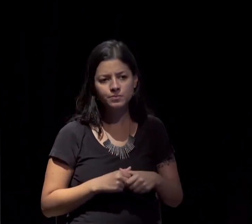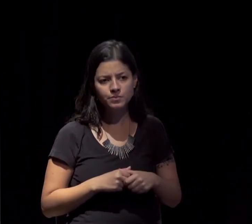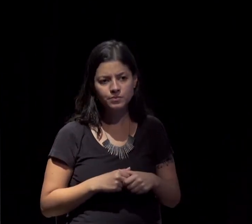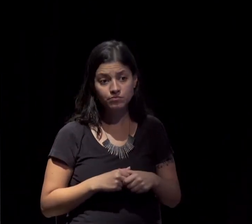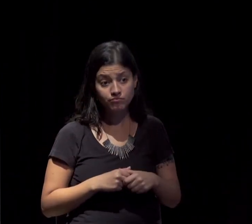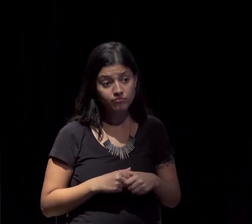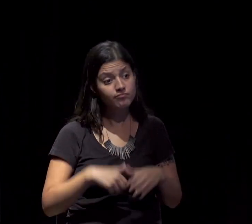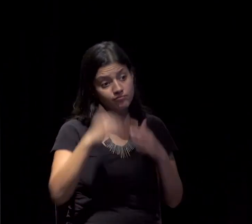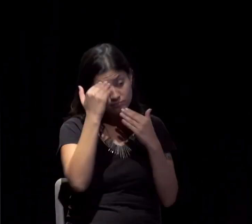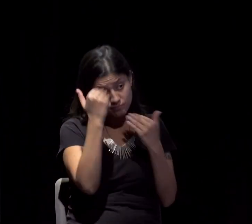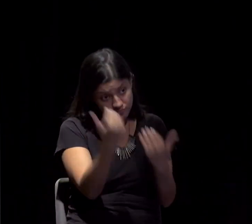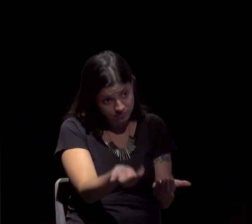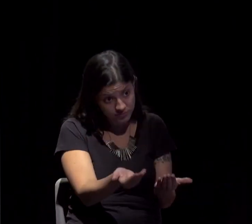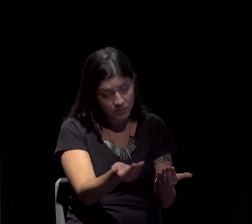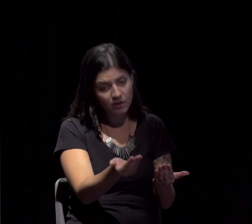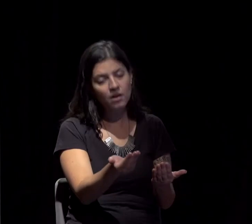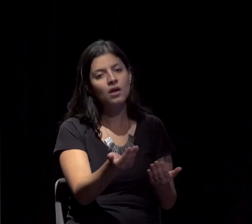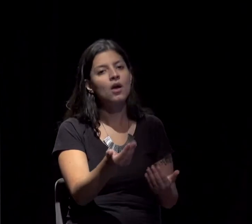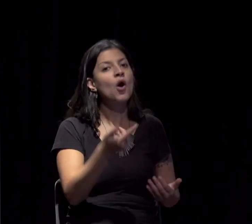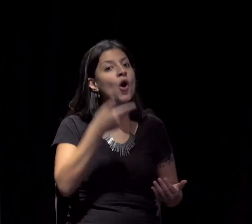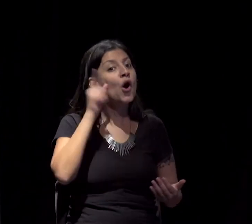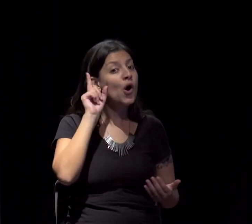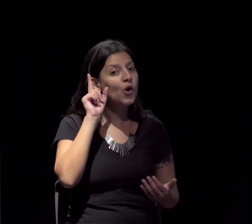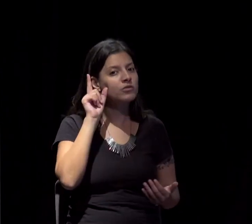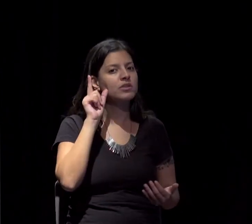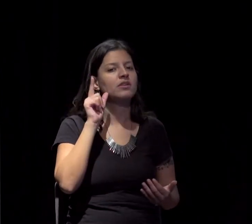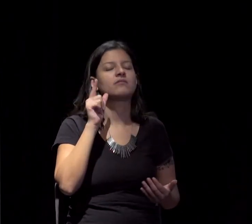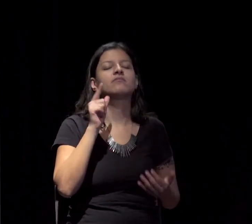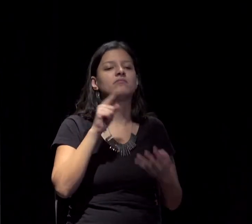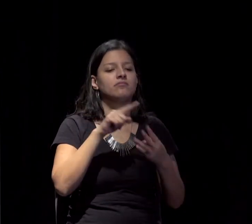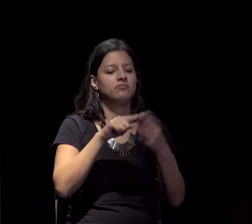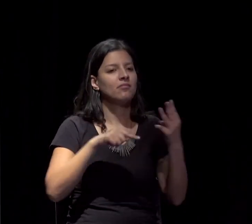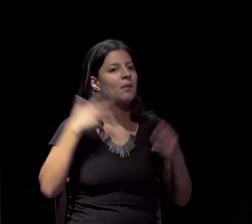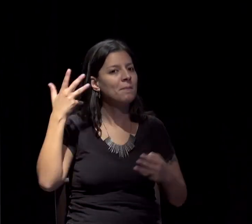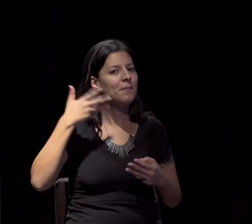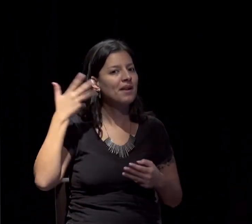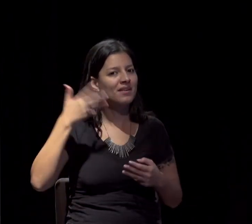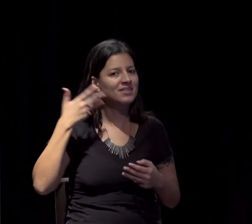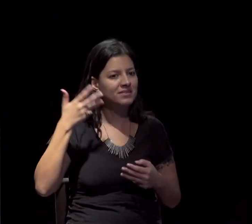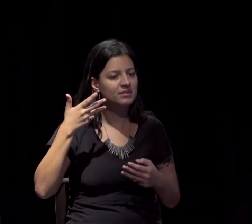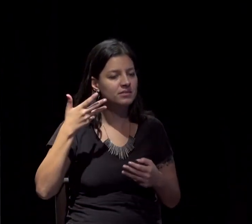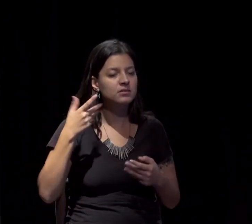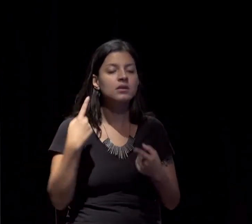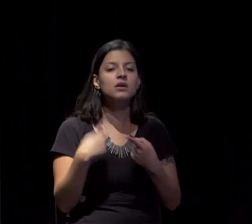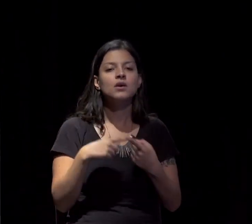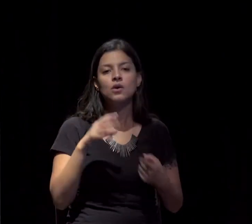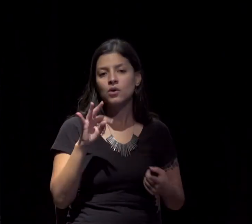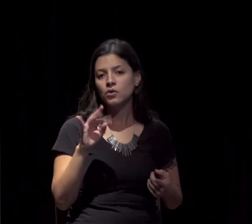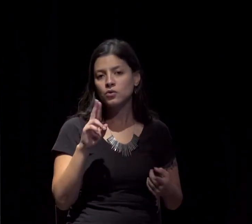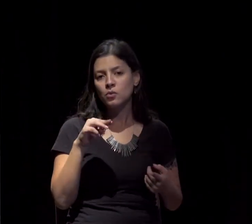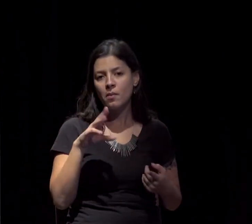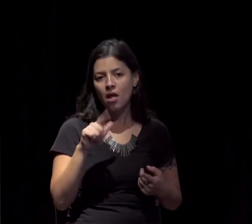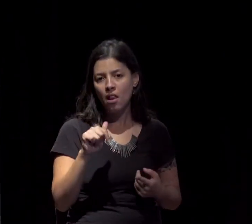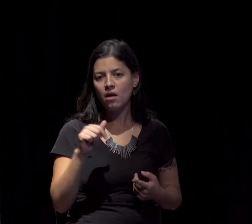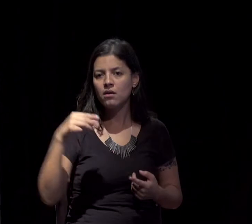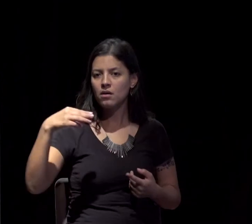eu agradeço aos meus colegas que me antecederam ontem. Porque, por exemplo, quando o Tumela